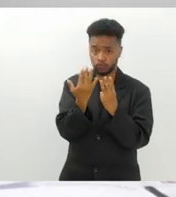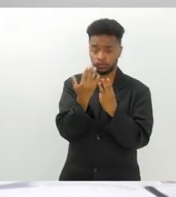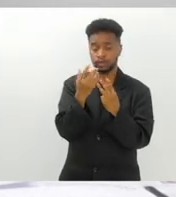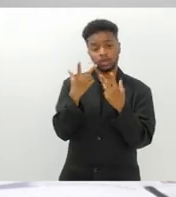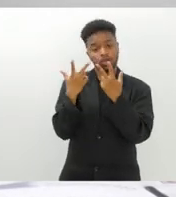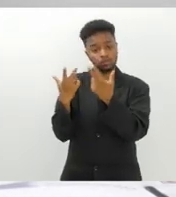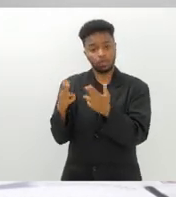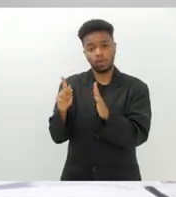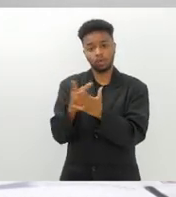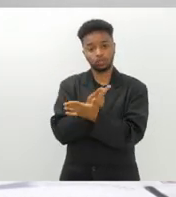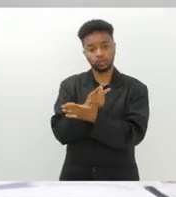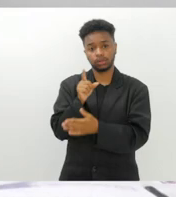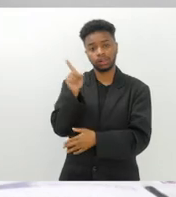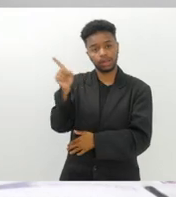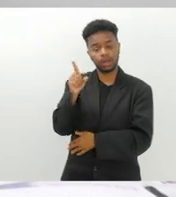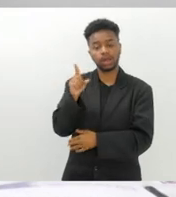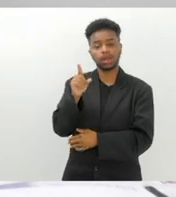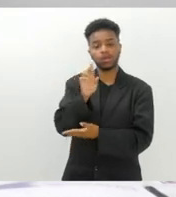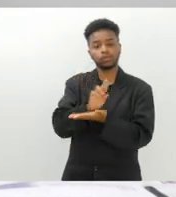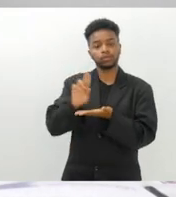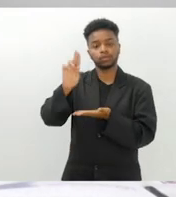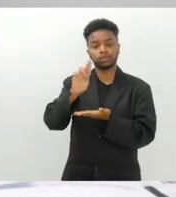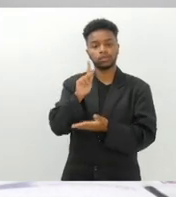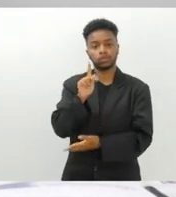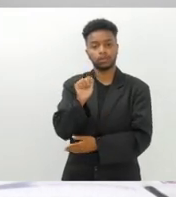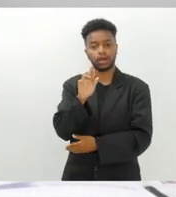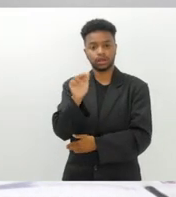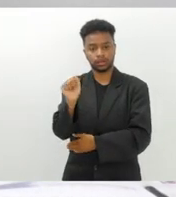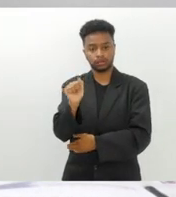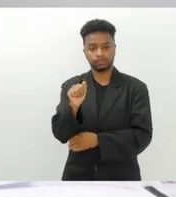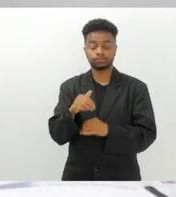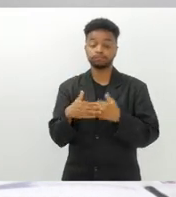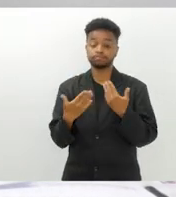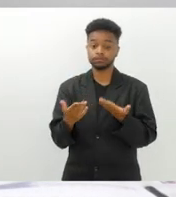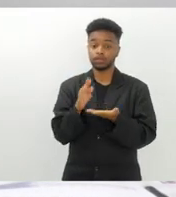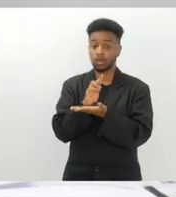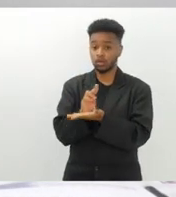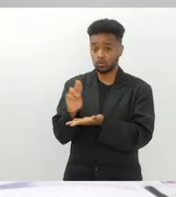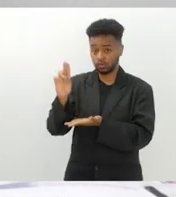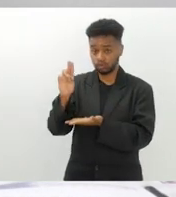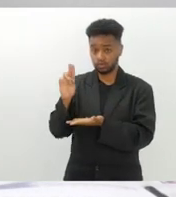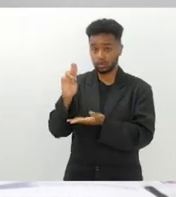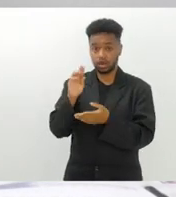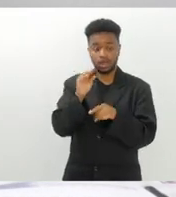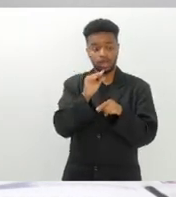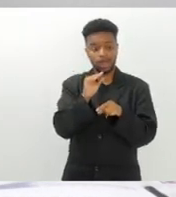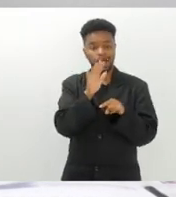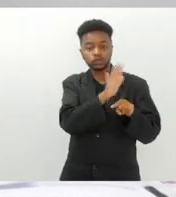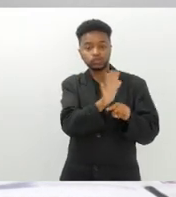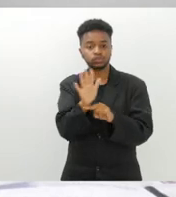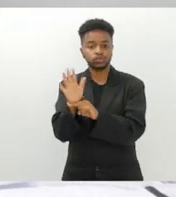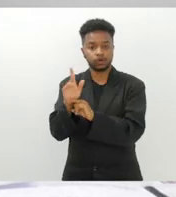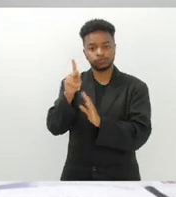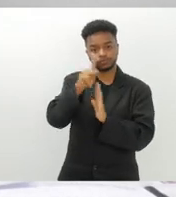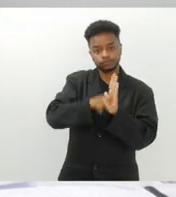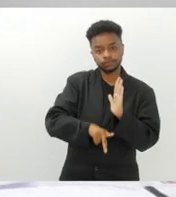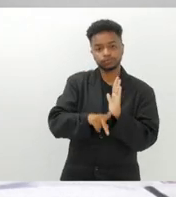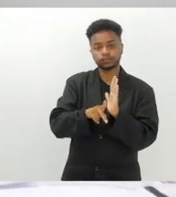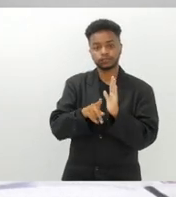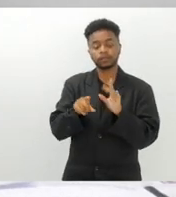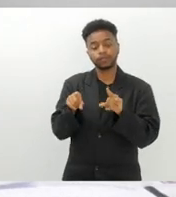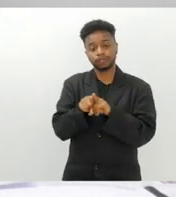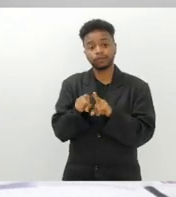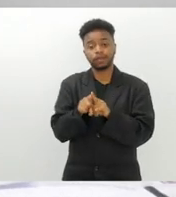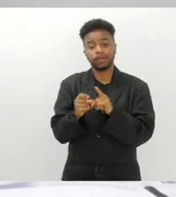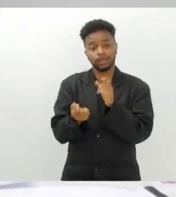a Universidade do Pará. E essa universidade apadrinhava, respondia,